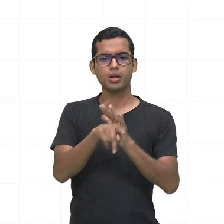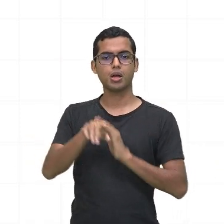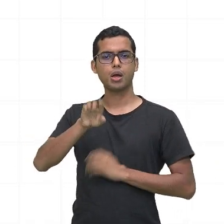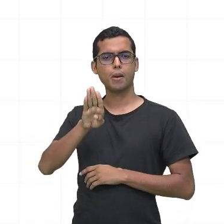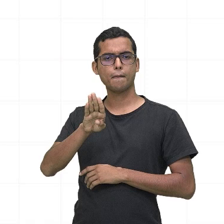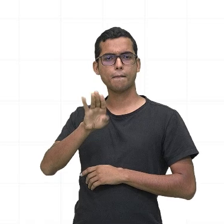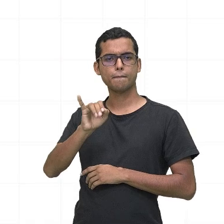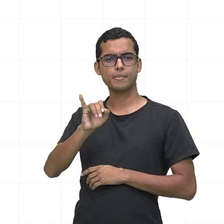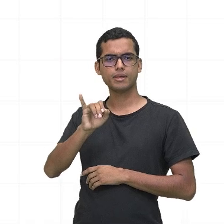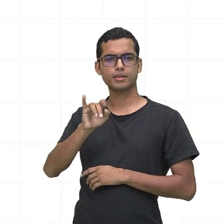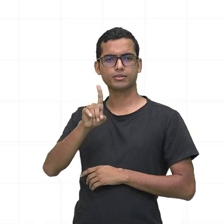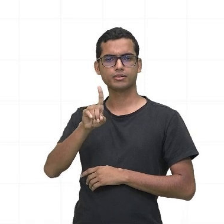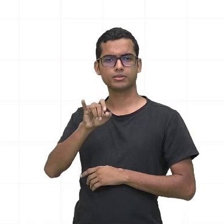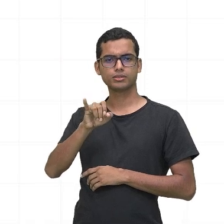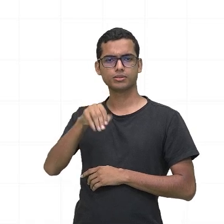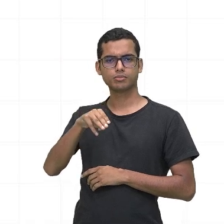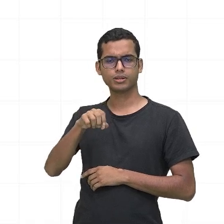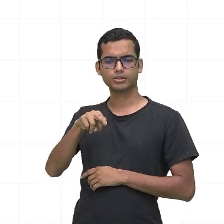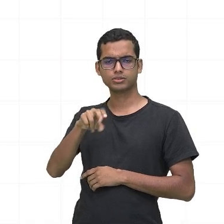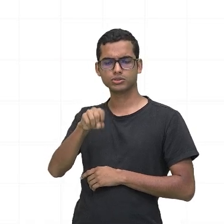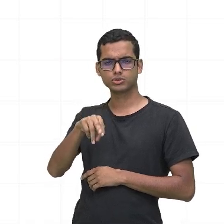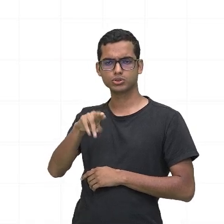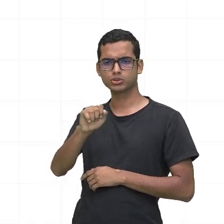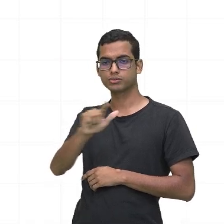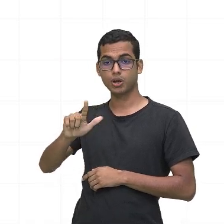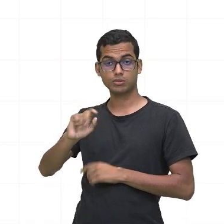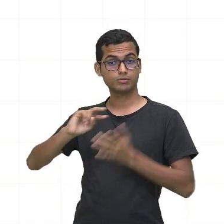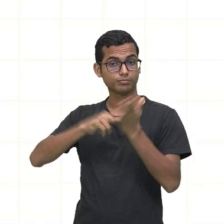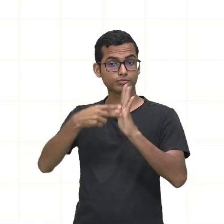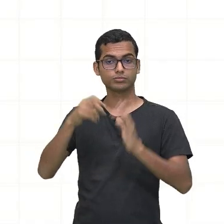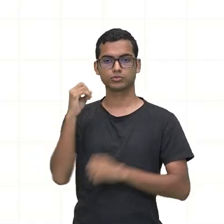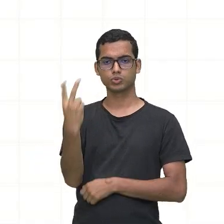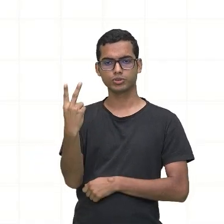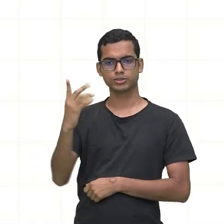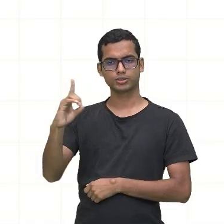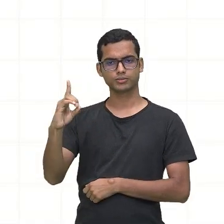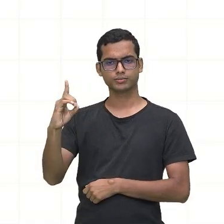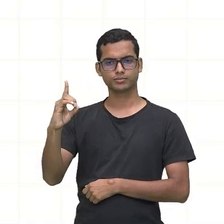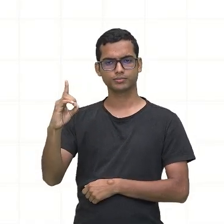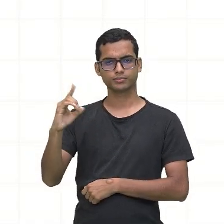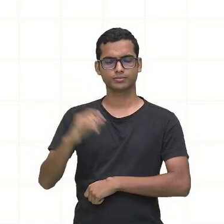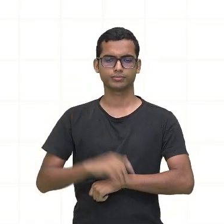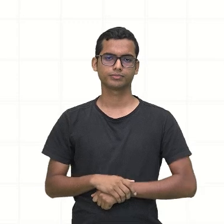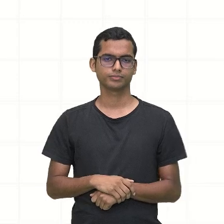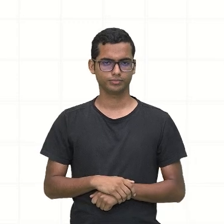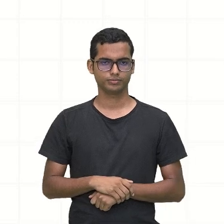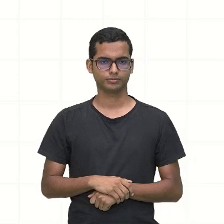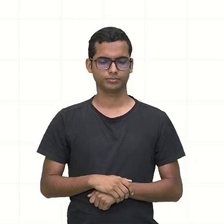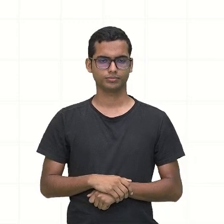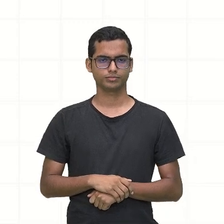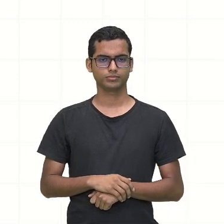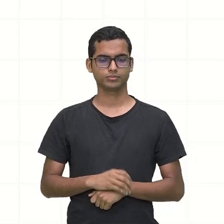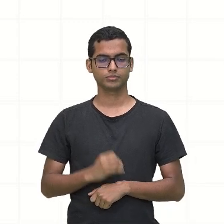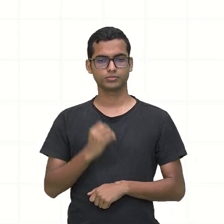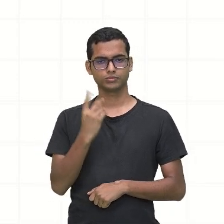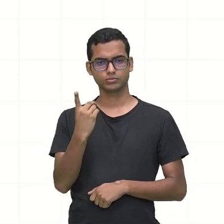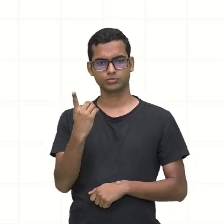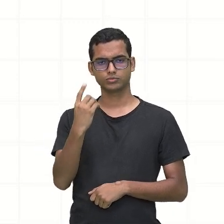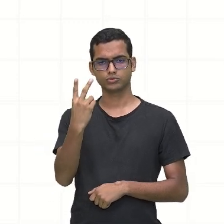Quer dizer, meus queridos alunos, bidimensional quer dizer que tem duas dimensões. Vamos trocar a cor do pincel